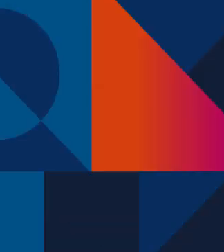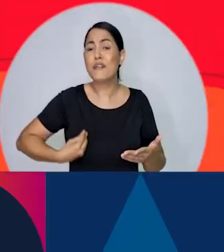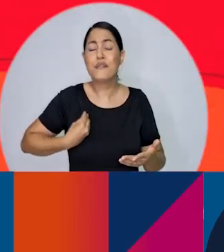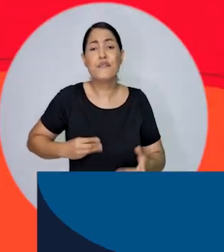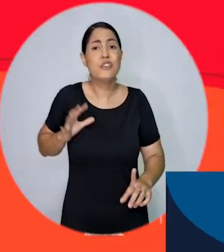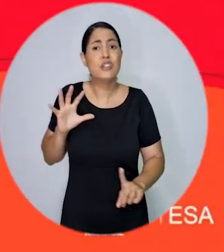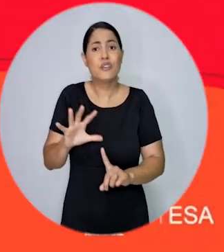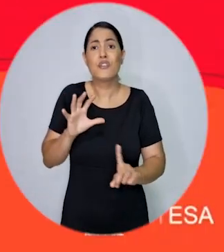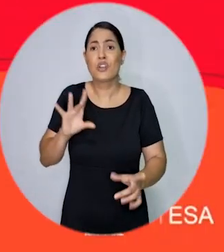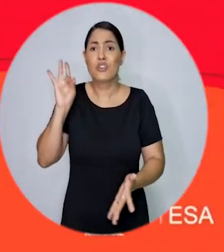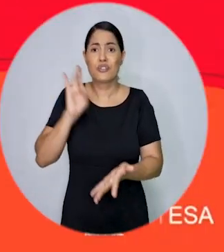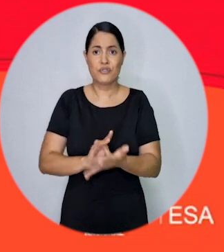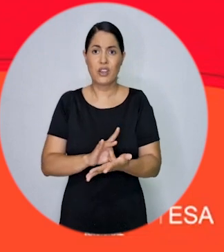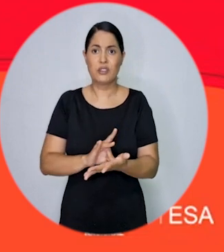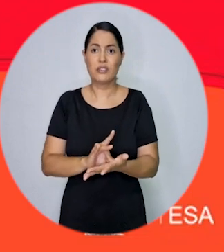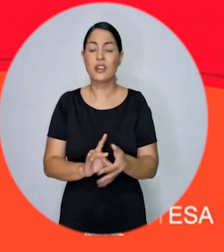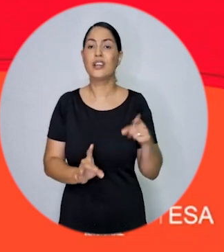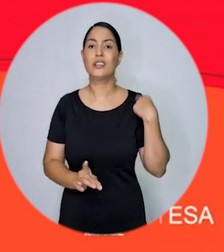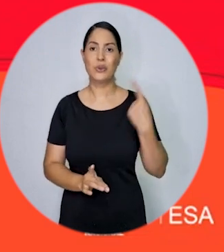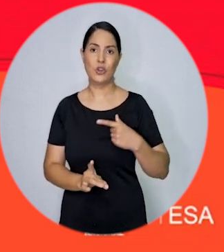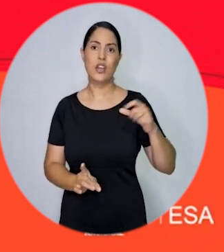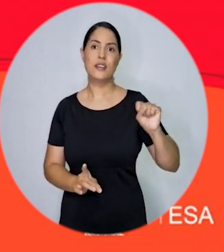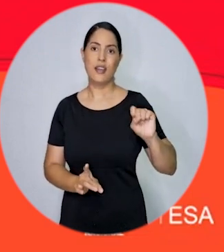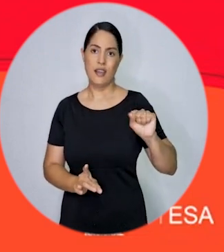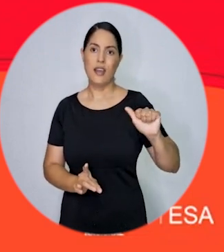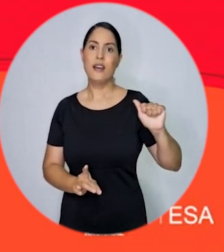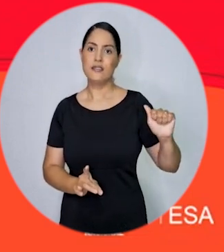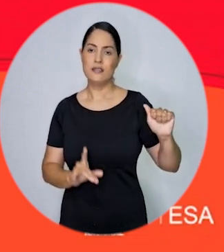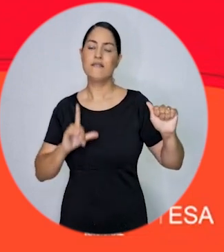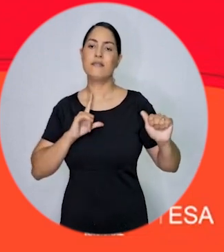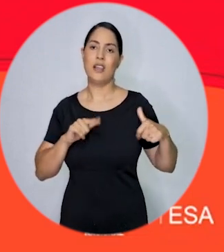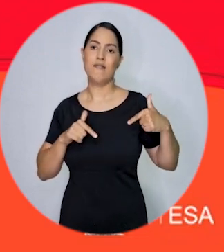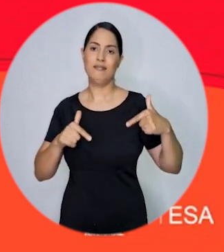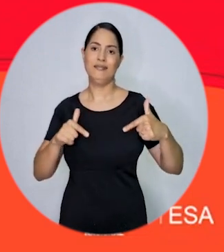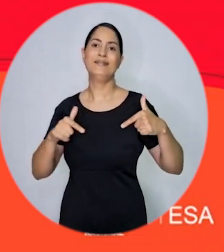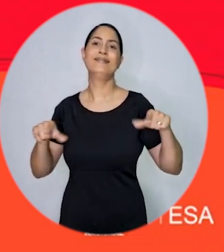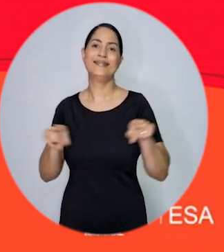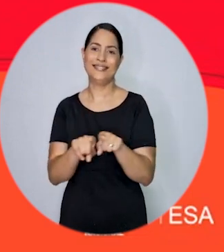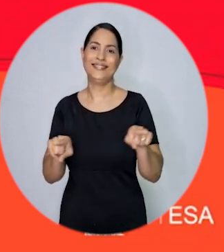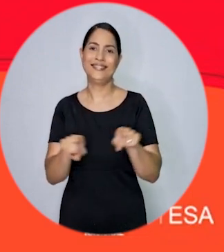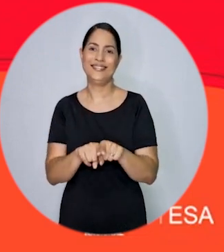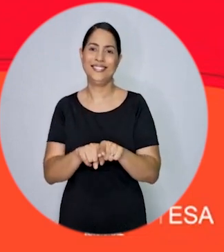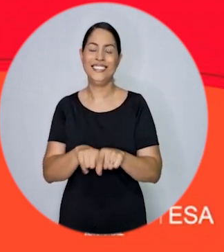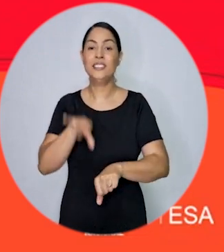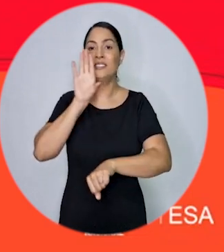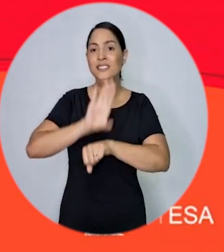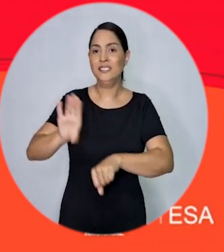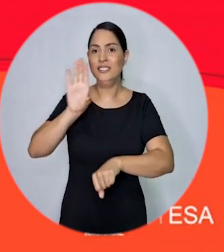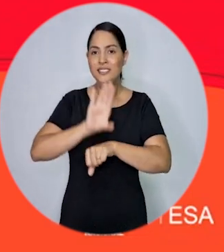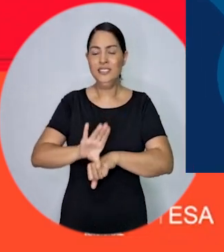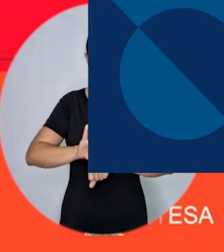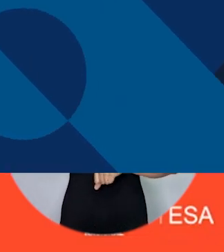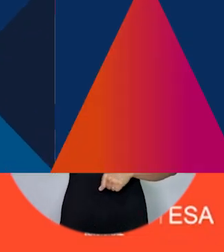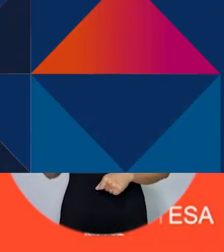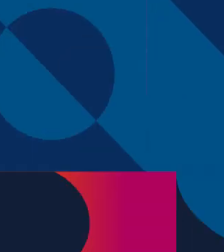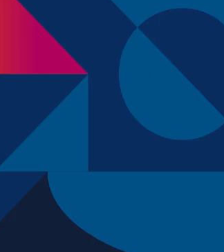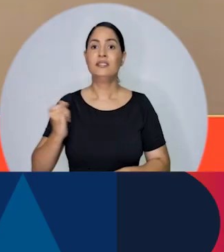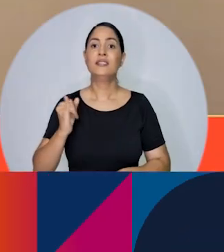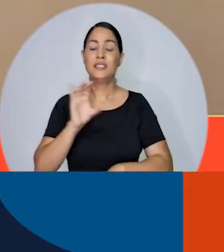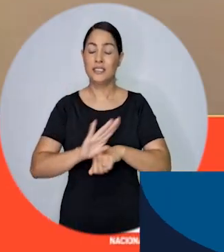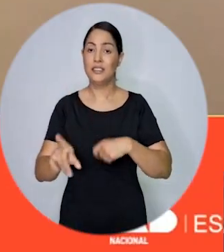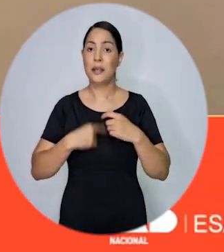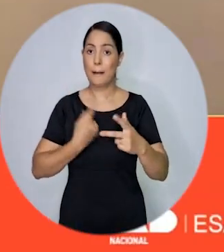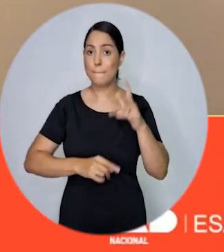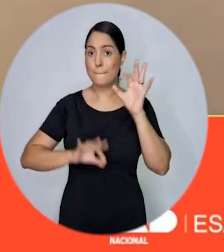com a vida de todo mundo. E a ESA não pode deixar de estar no centro dos nossos projetos também. Esse curso, gente, foi um curso